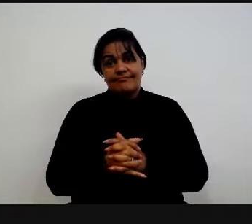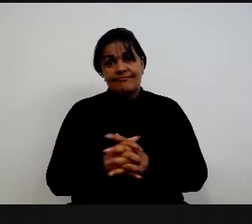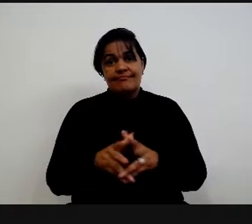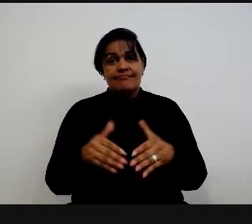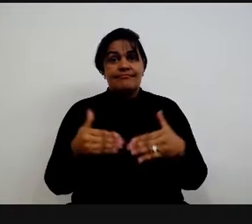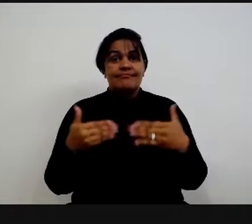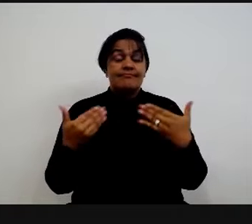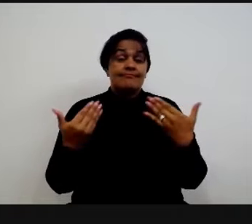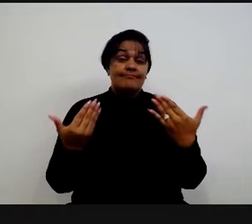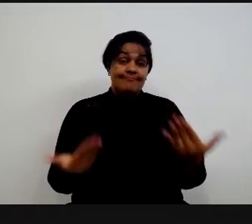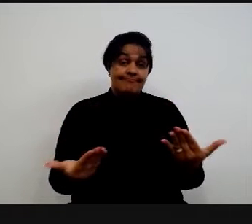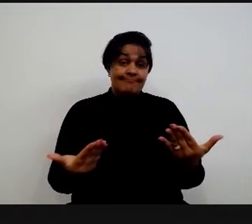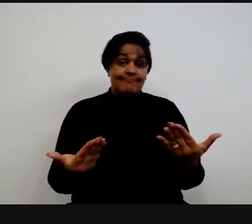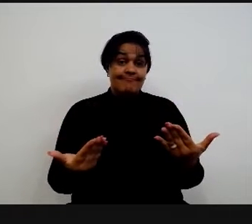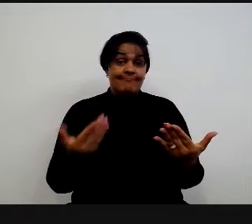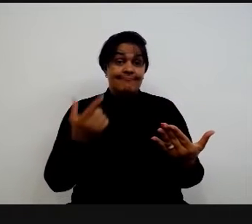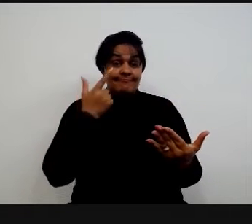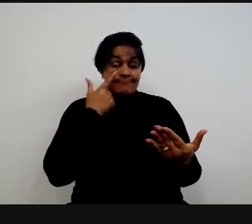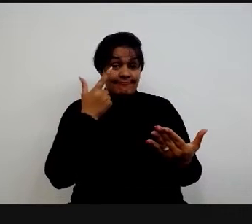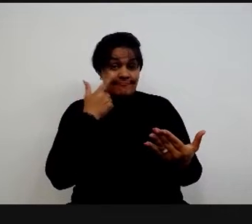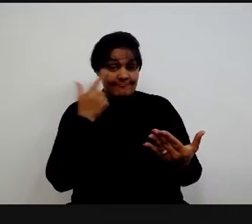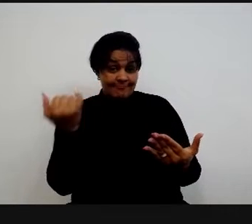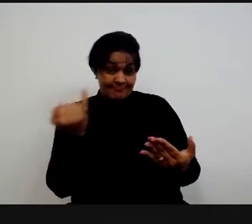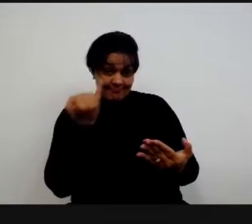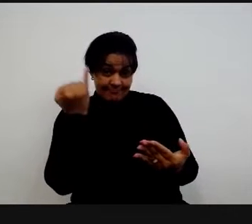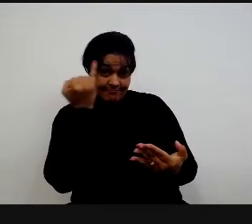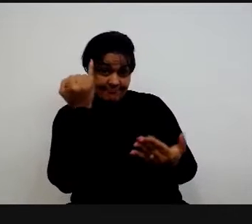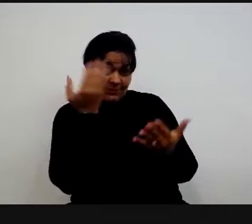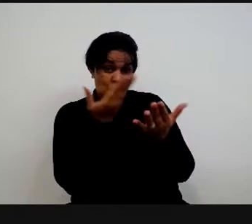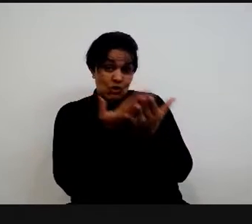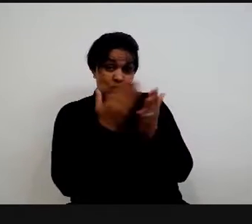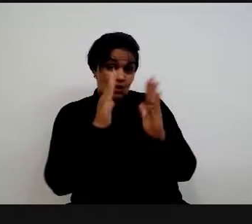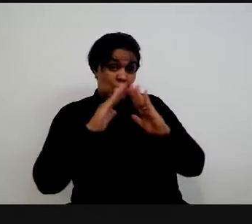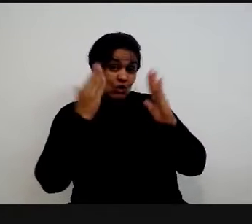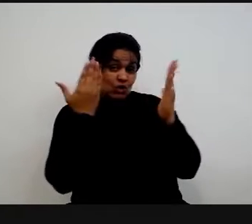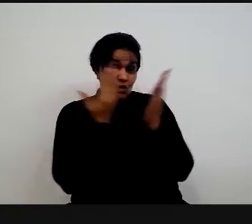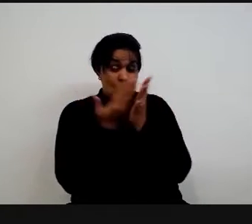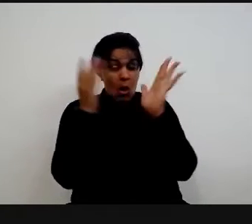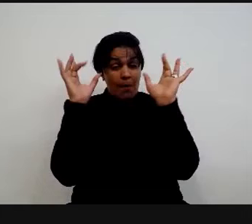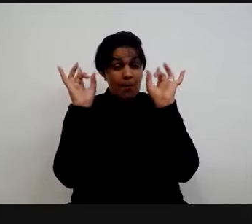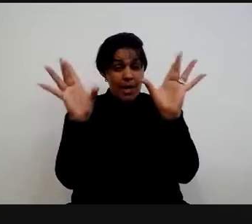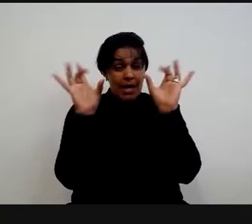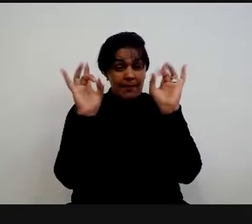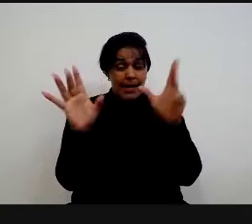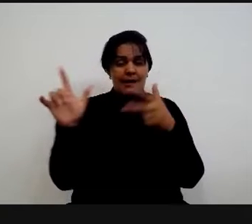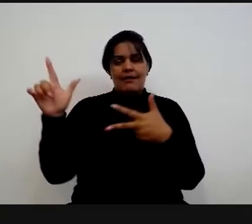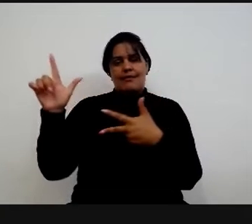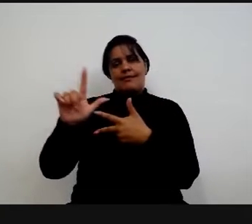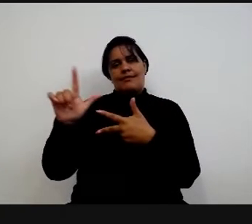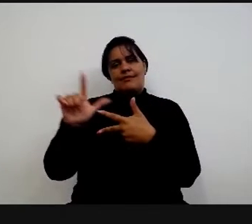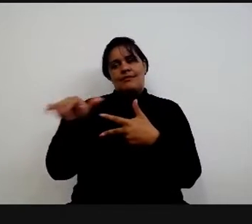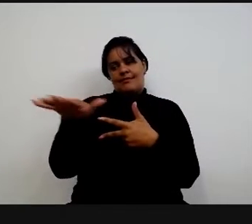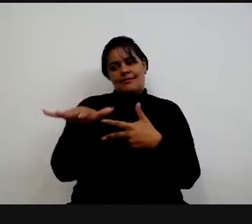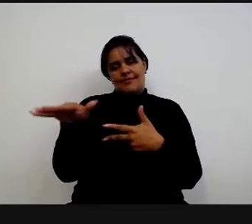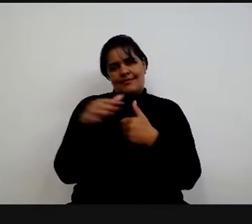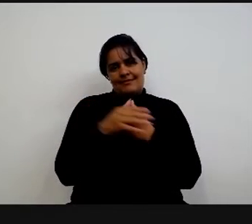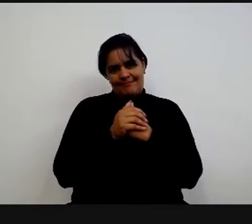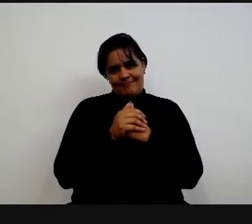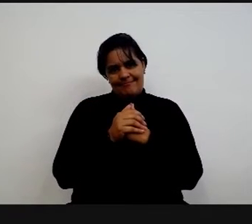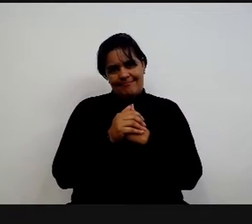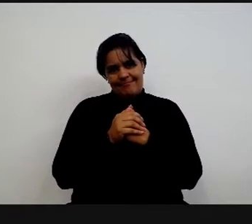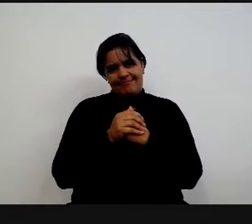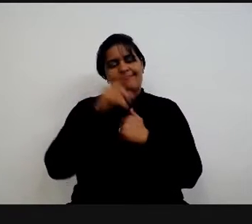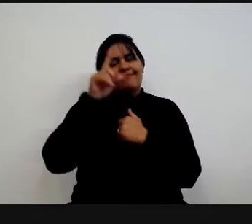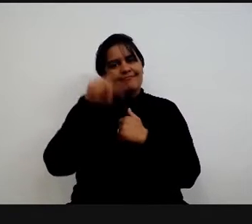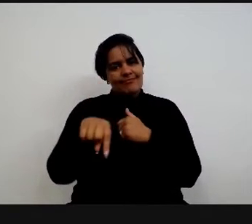Então, vejam só a importância de uma escola especializada em poder legislativo. Uma